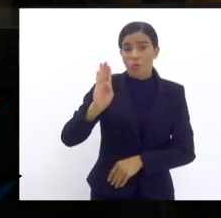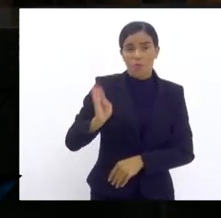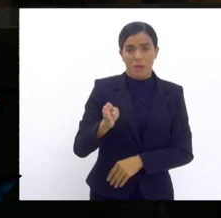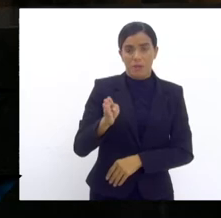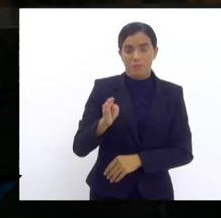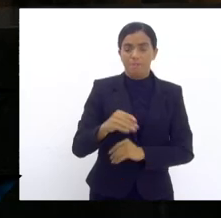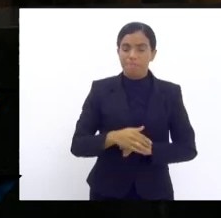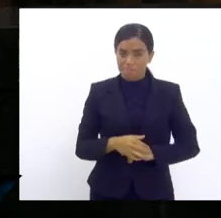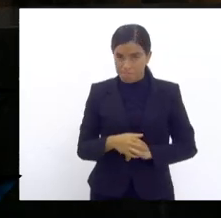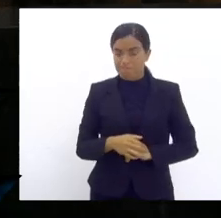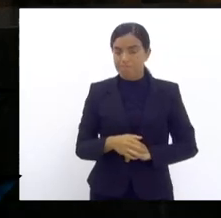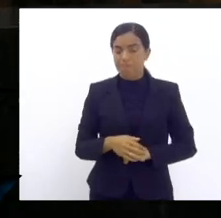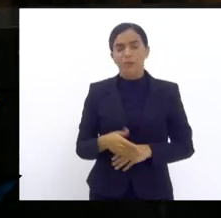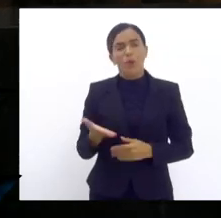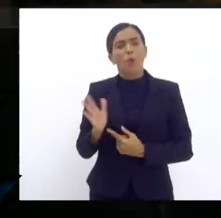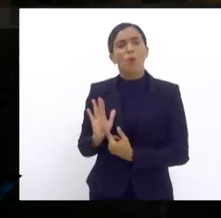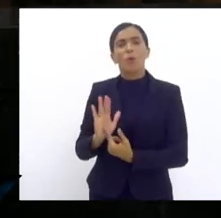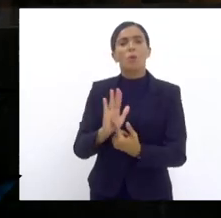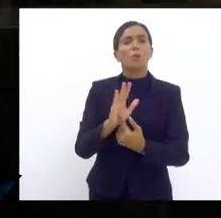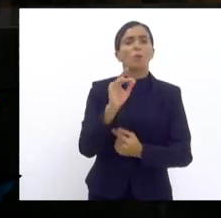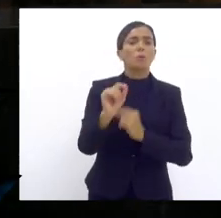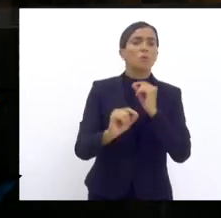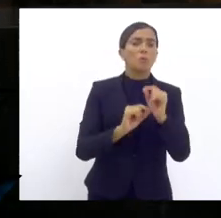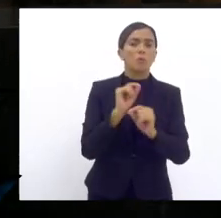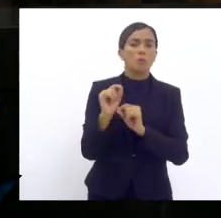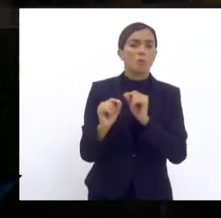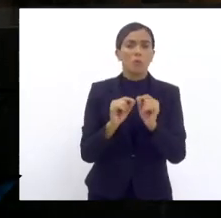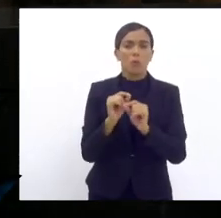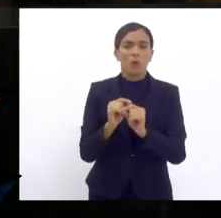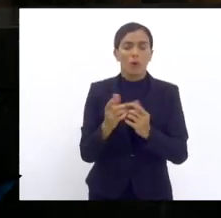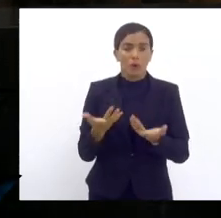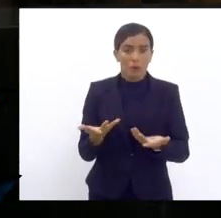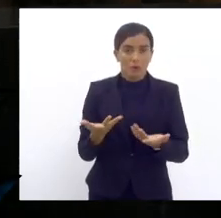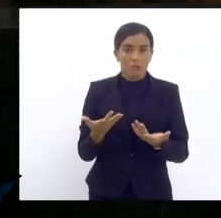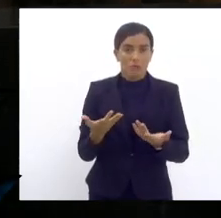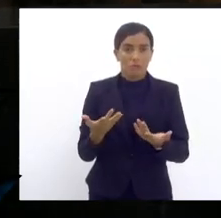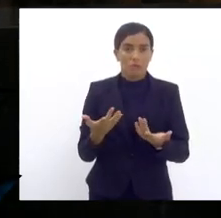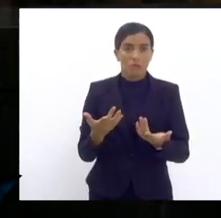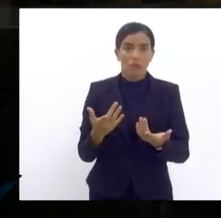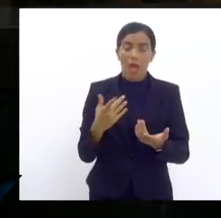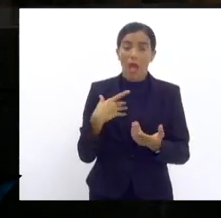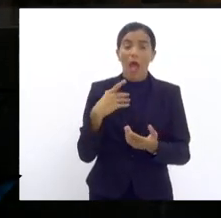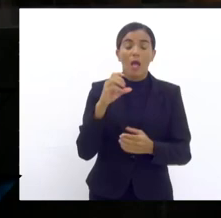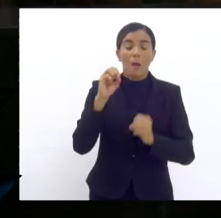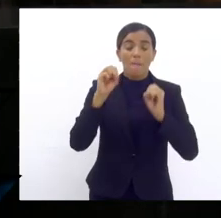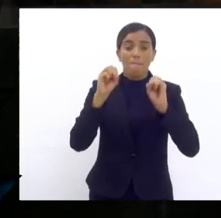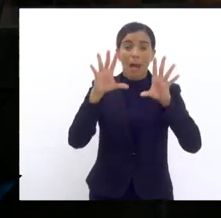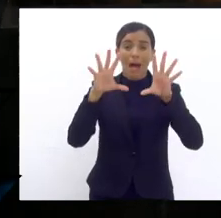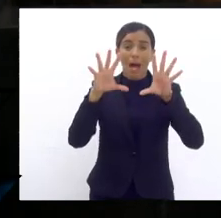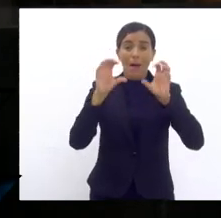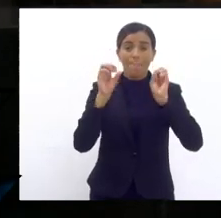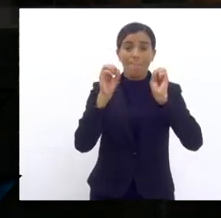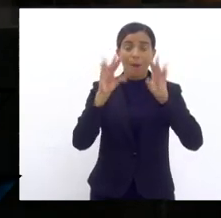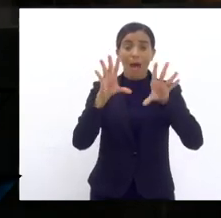então tô mostrando com isso que Tá acendendo a luz vermelha